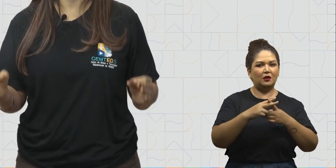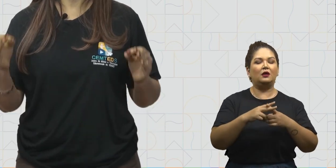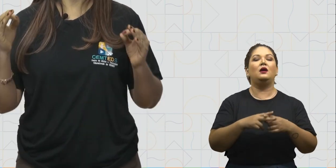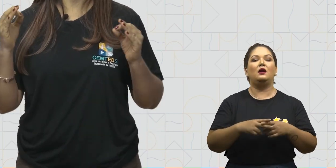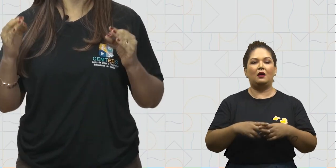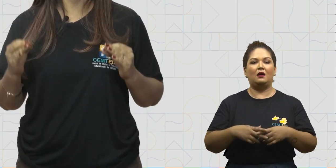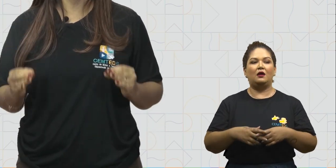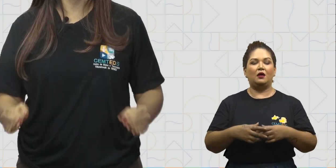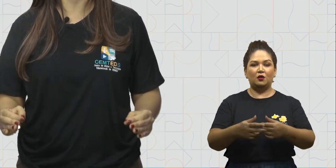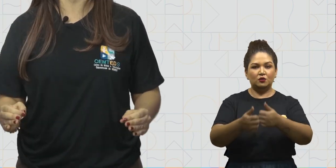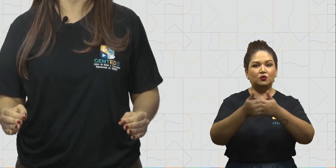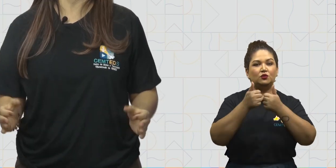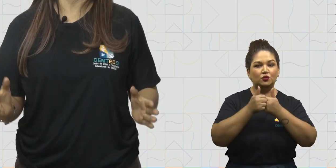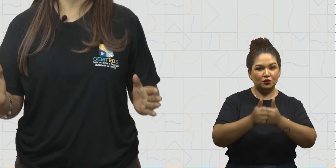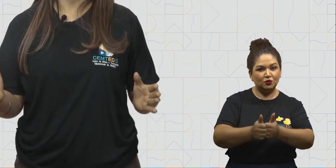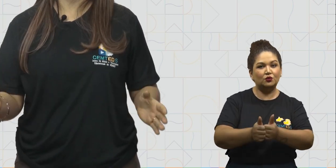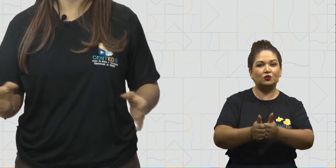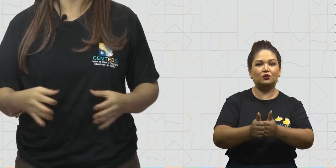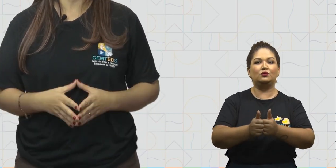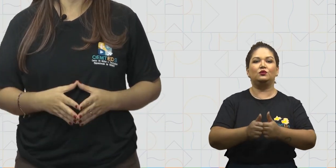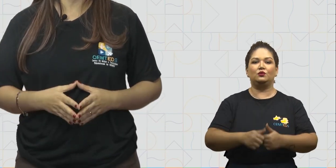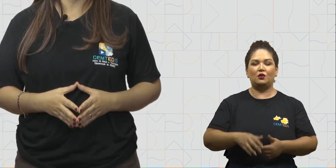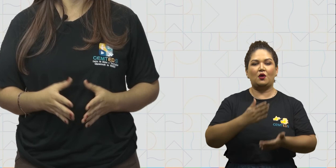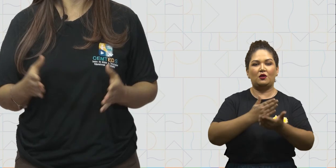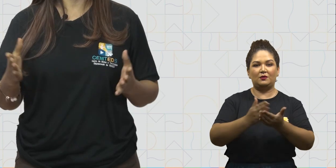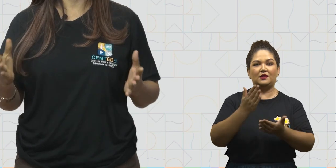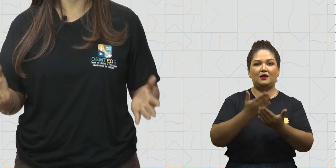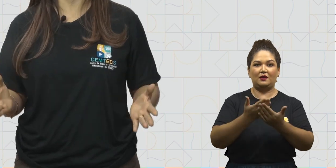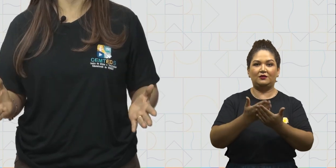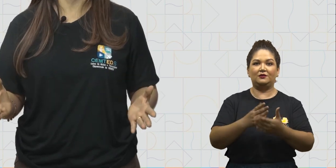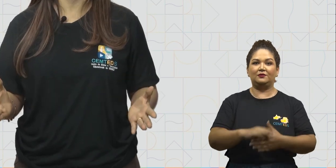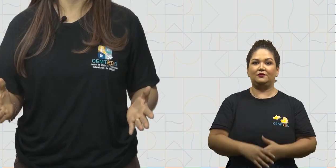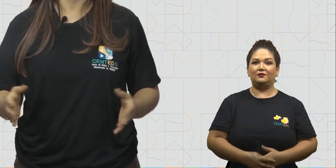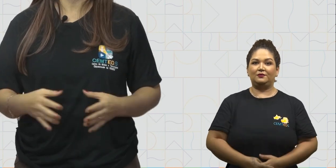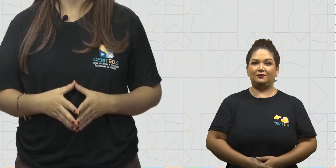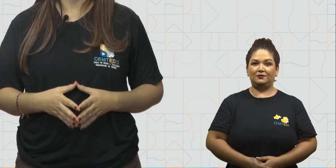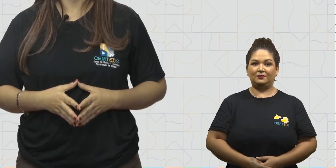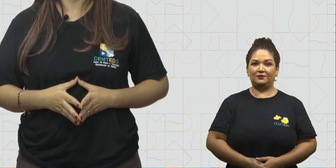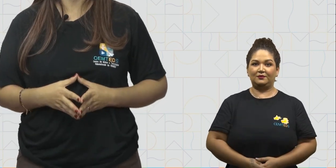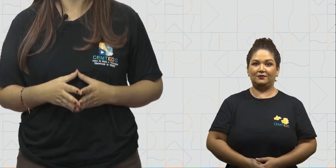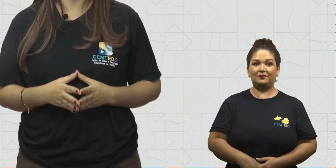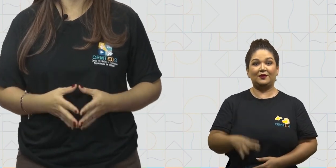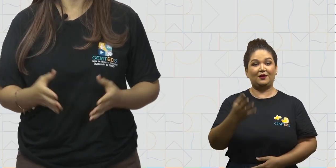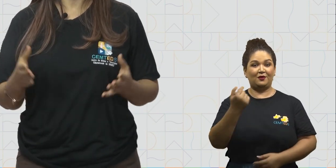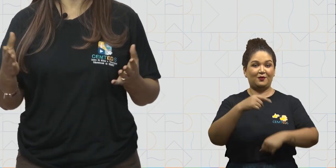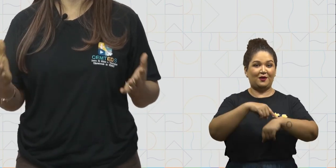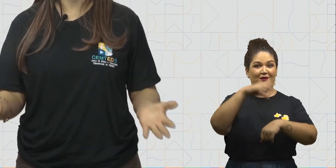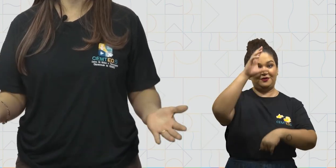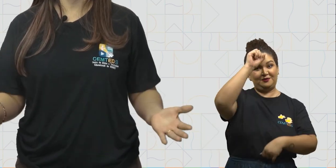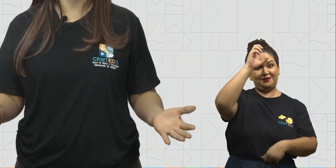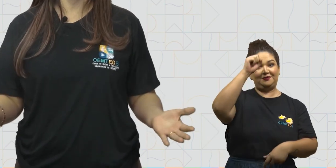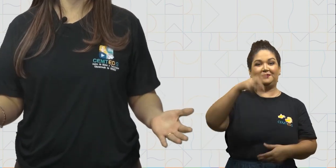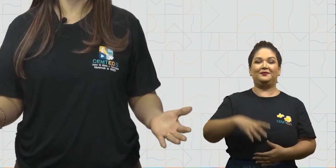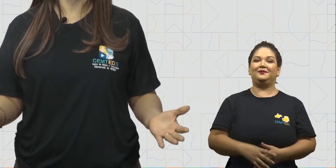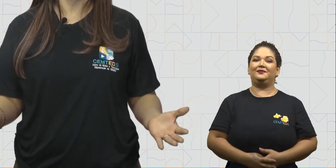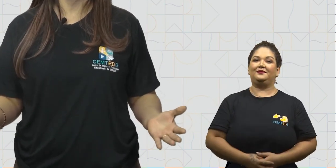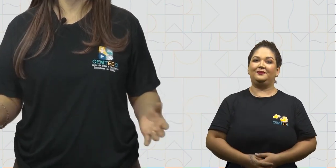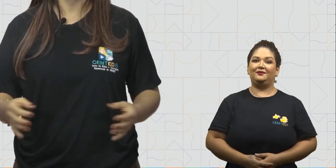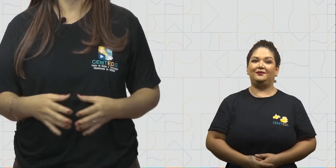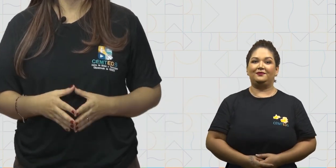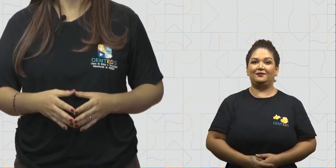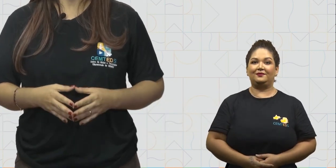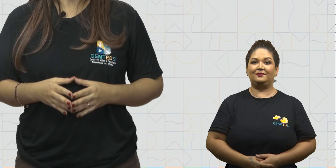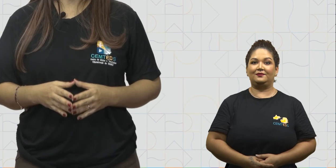não? Então fique por aqui e vamos começar. Preparado? Então vamos lá para a nossa hora de